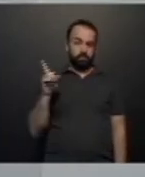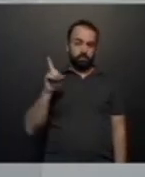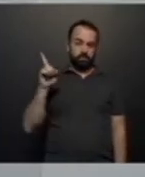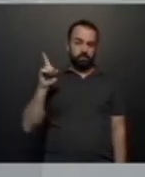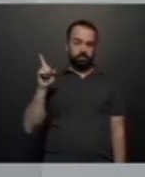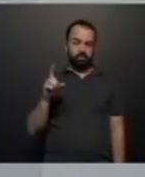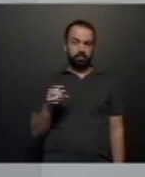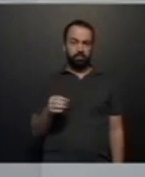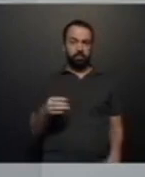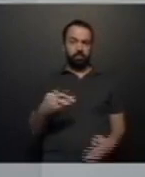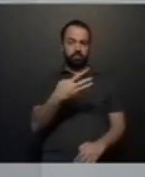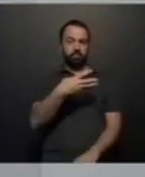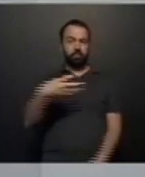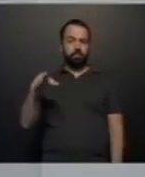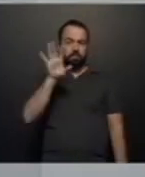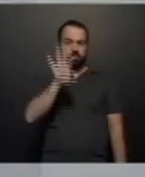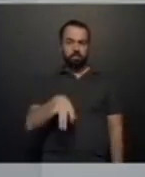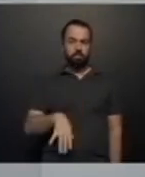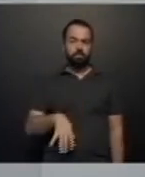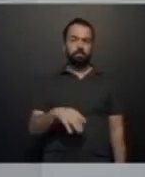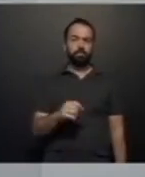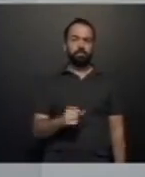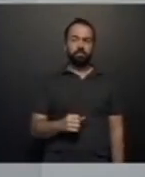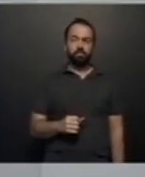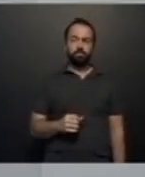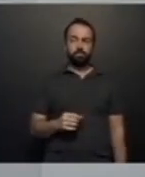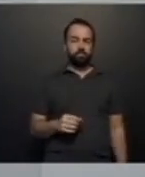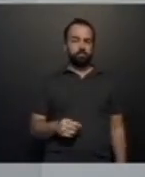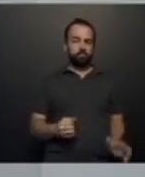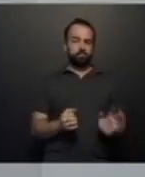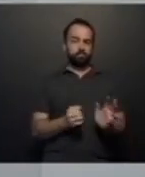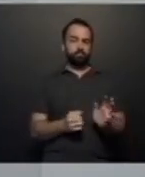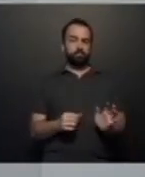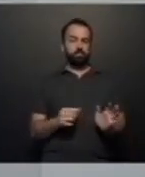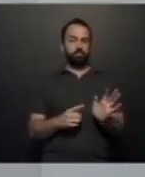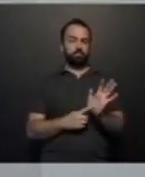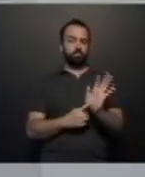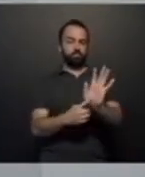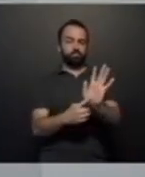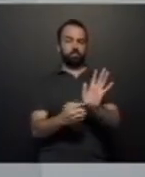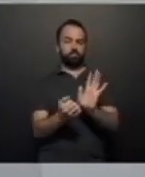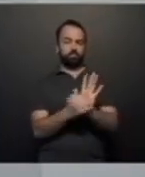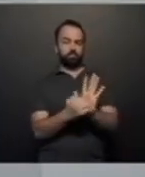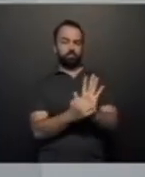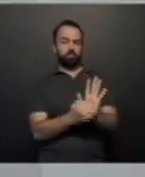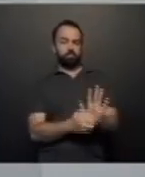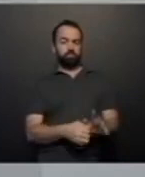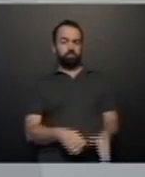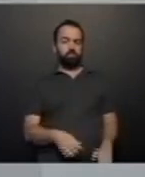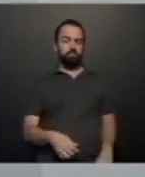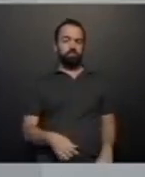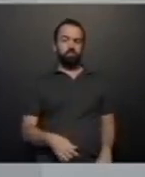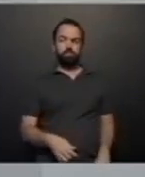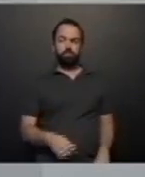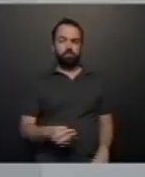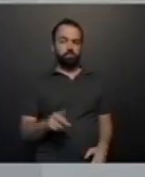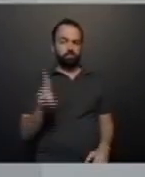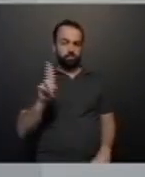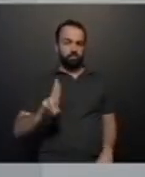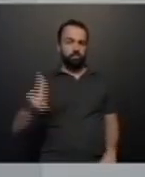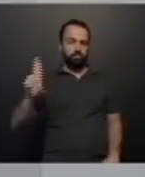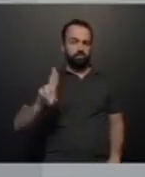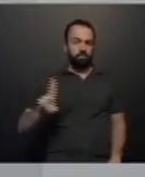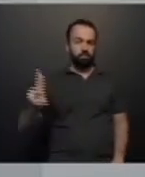Aqui nessa tabela, tem algumas formas de representação dos conjuntos numéricos, alguns símbolos importantes que utilizamos.